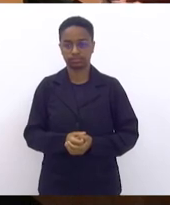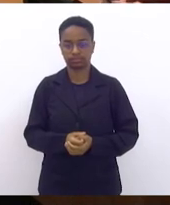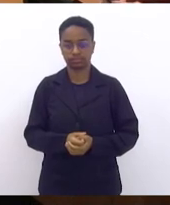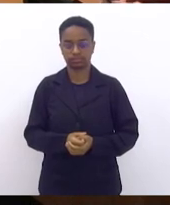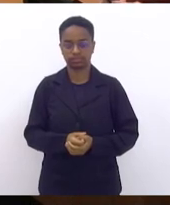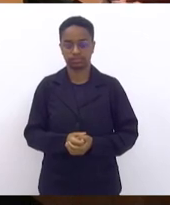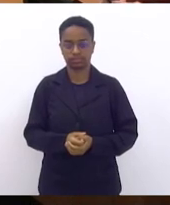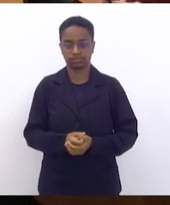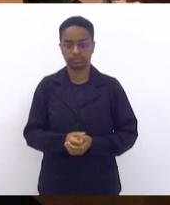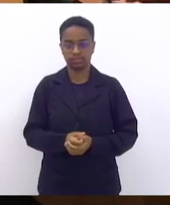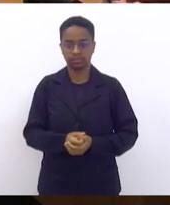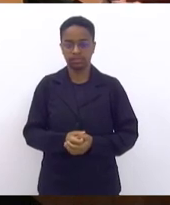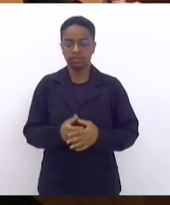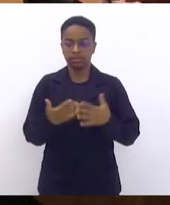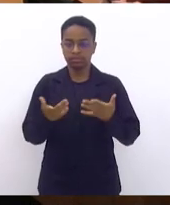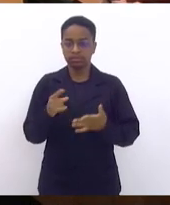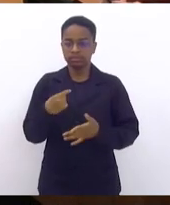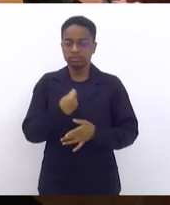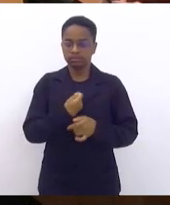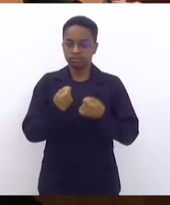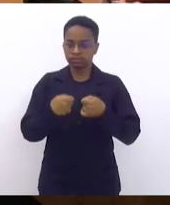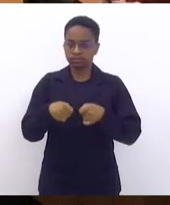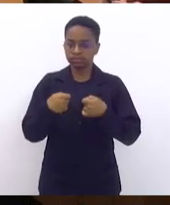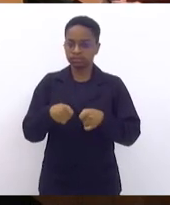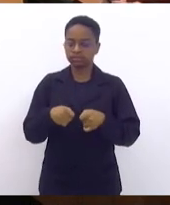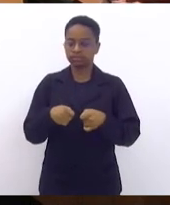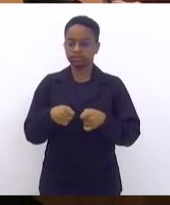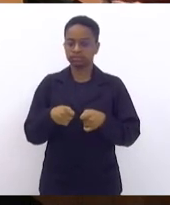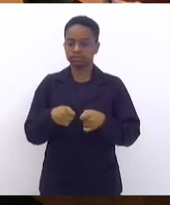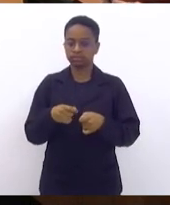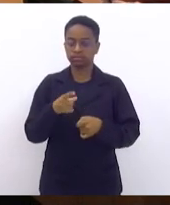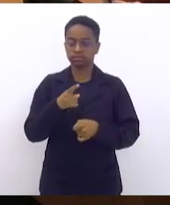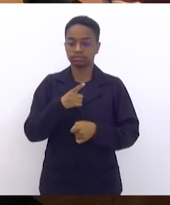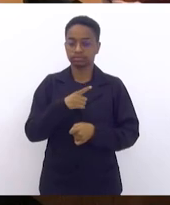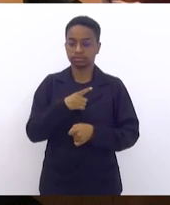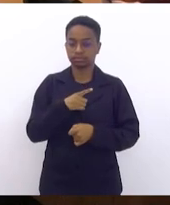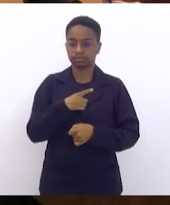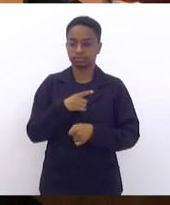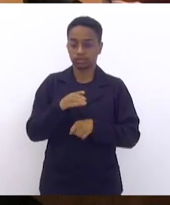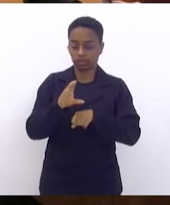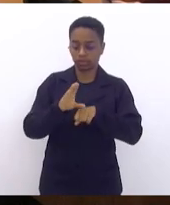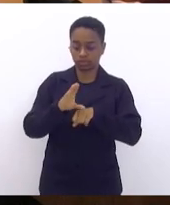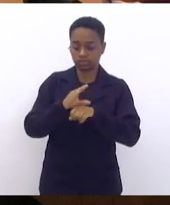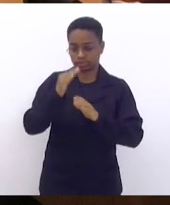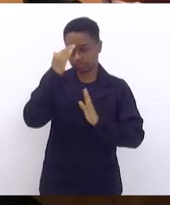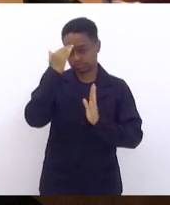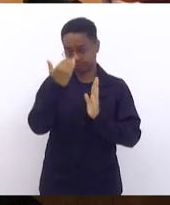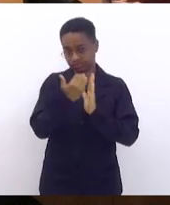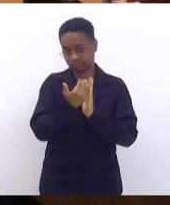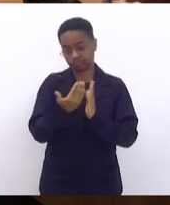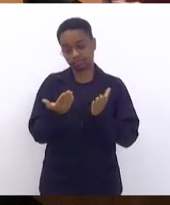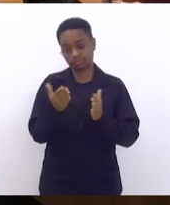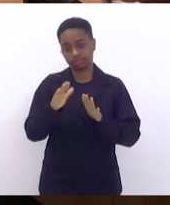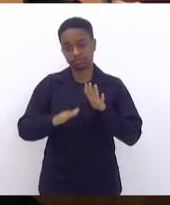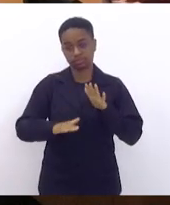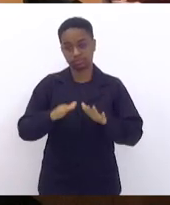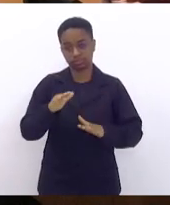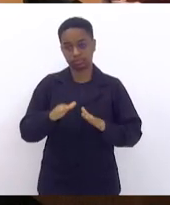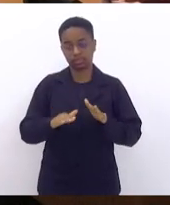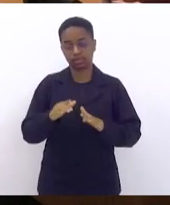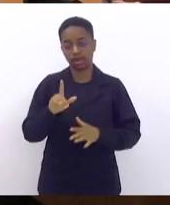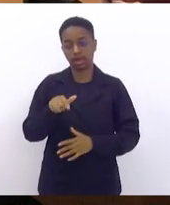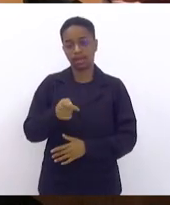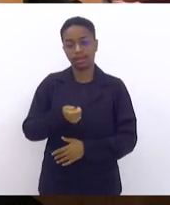nós temos que ter isso, nós temos que ter uma determinação constitucional. Deve ser, senador Marquinho, um dos